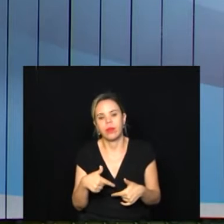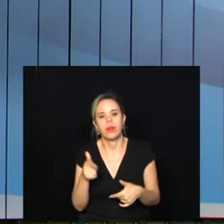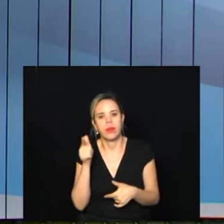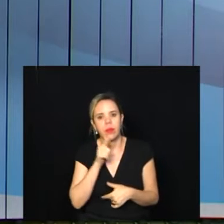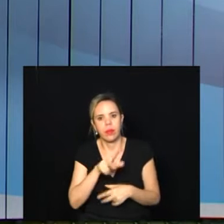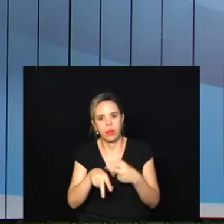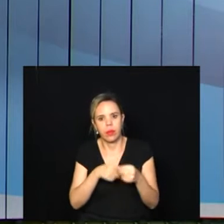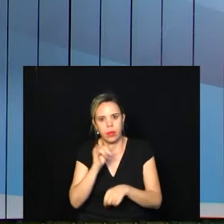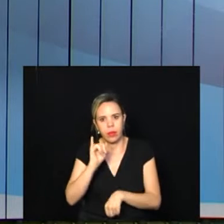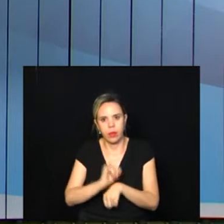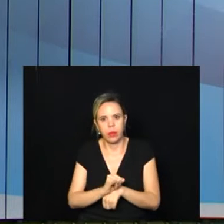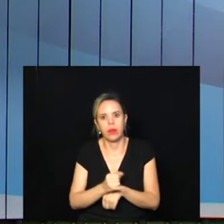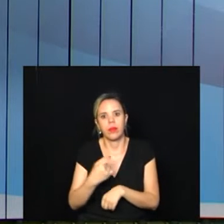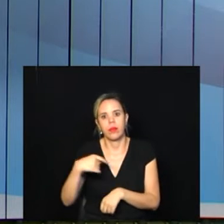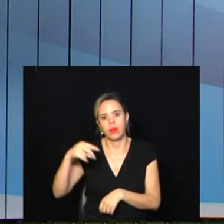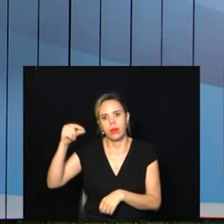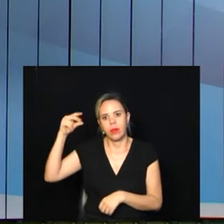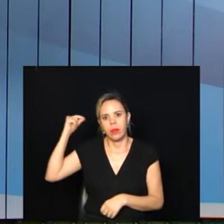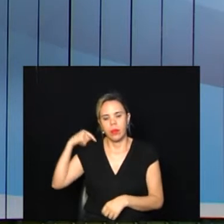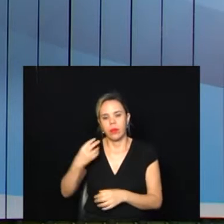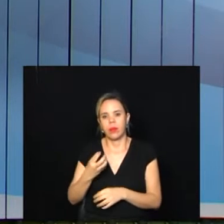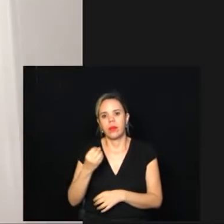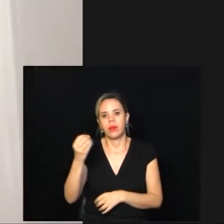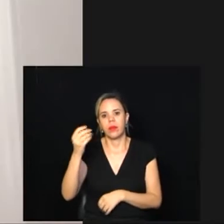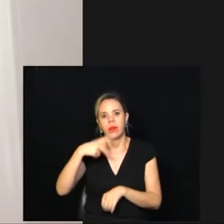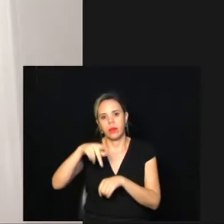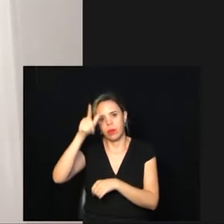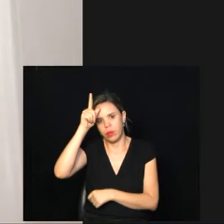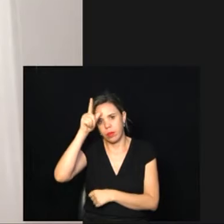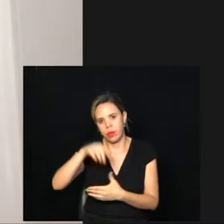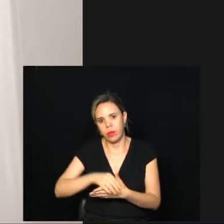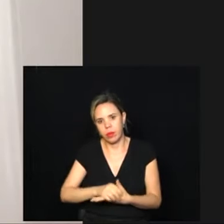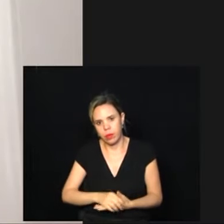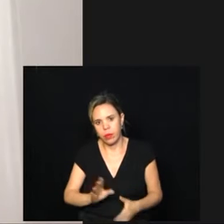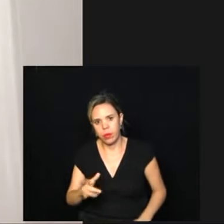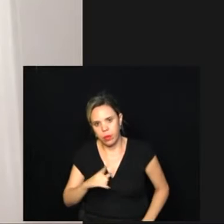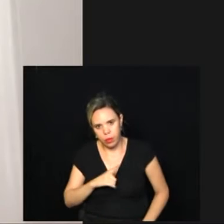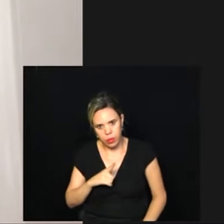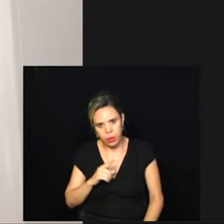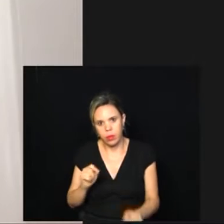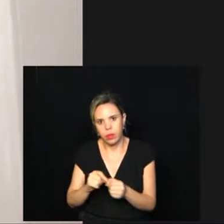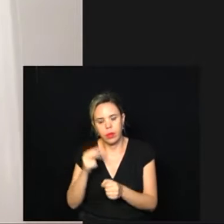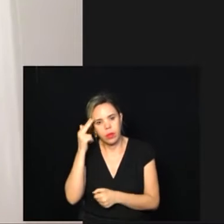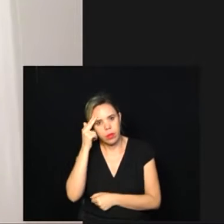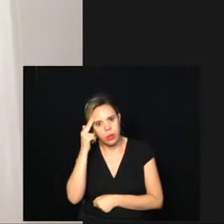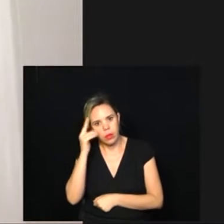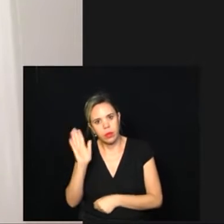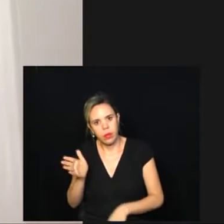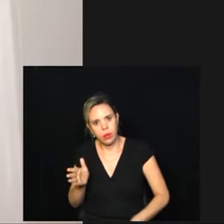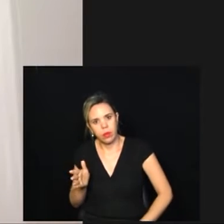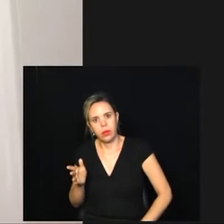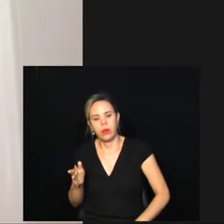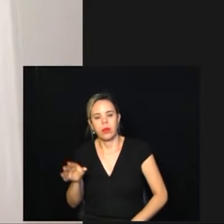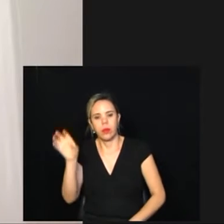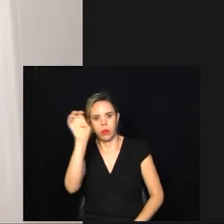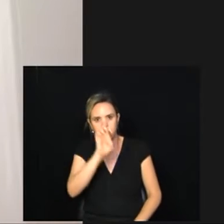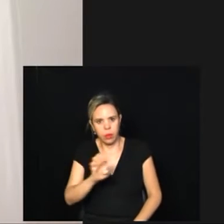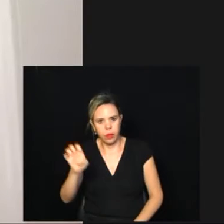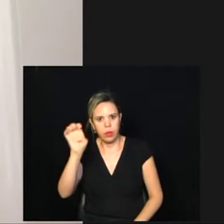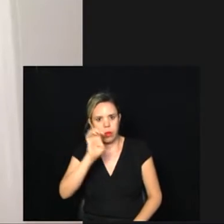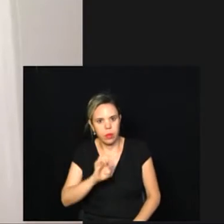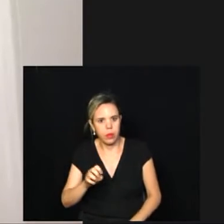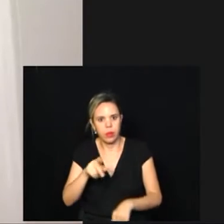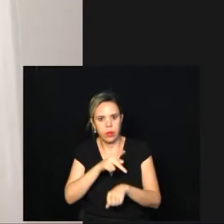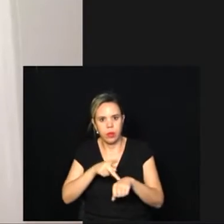ganhado um prêmio internacional, viajado para a Alemanha. Tinha já realizado um sonho já de ir para a Europa, viajar para